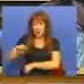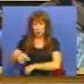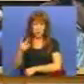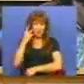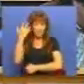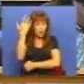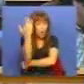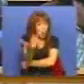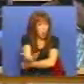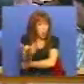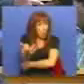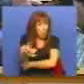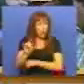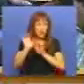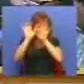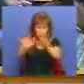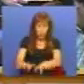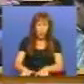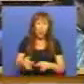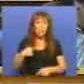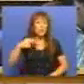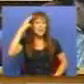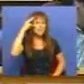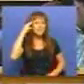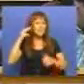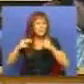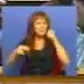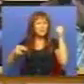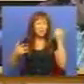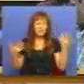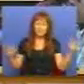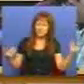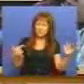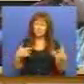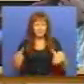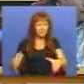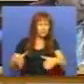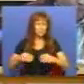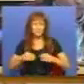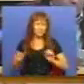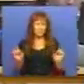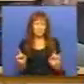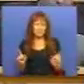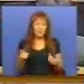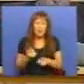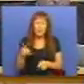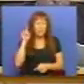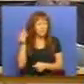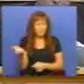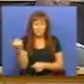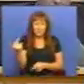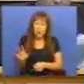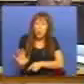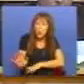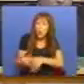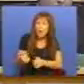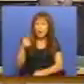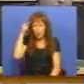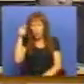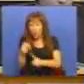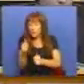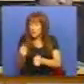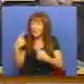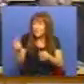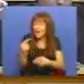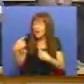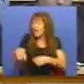que se vive hoje no Parlamento madeirense é francamente inaceitável, porque desvirtua totalmente qualquer boa intenção que